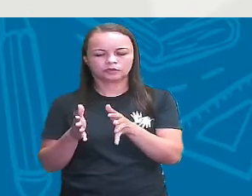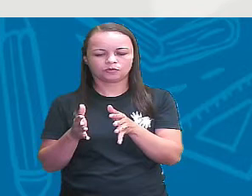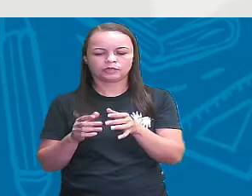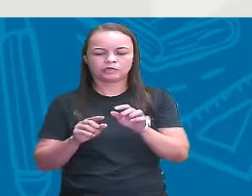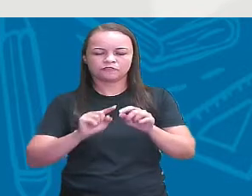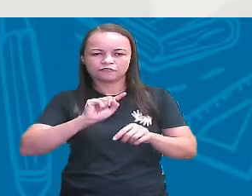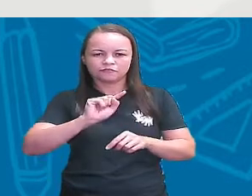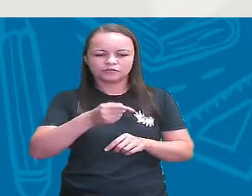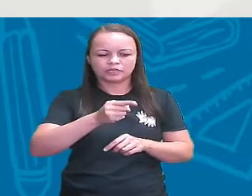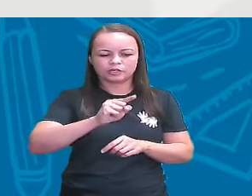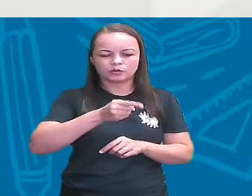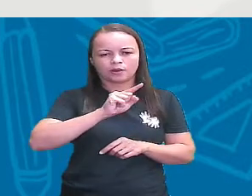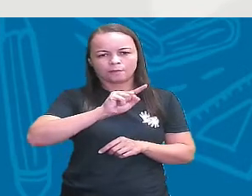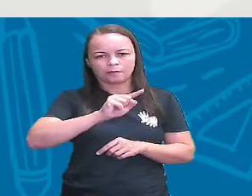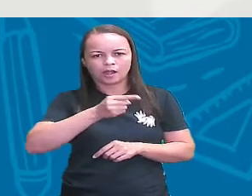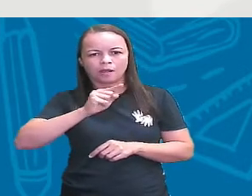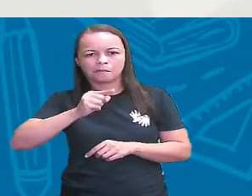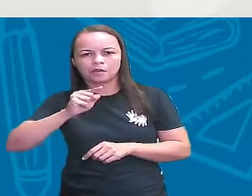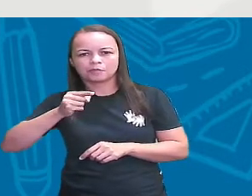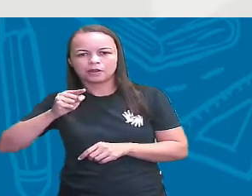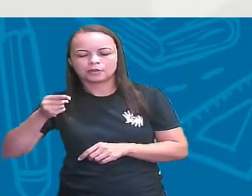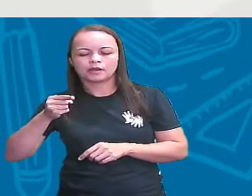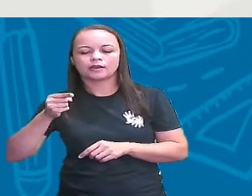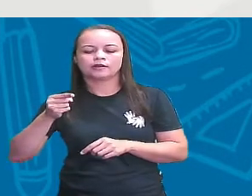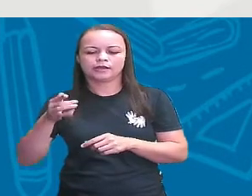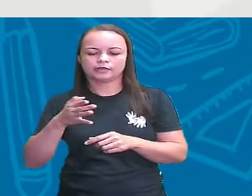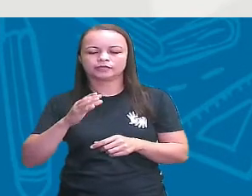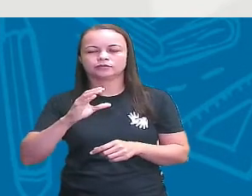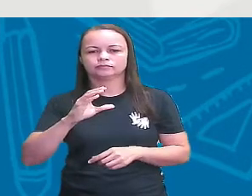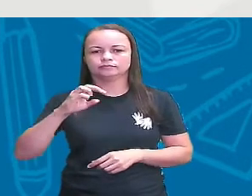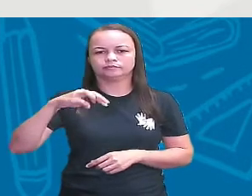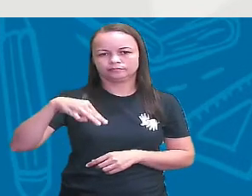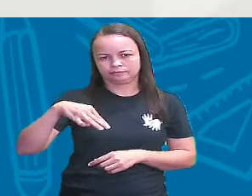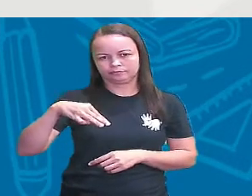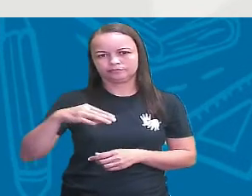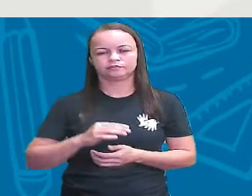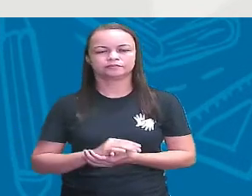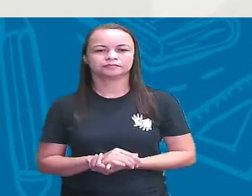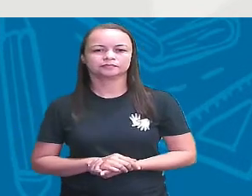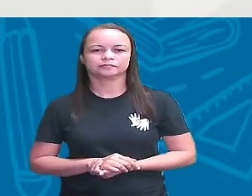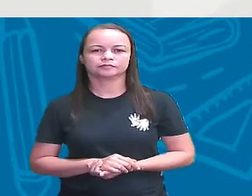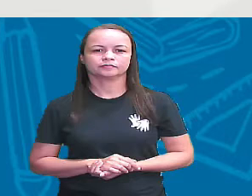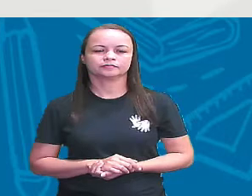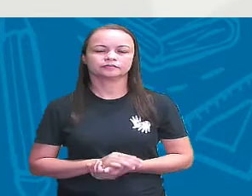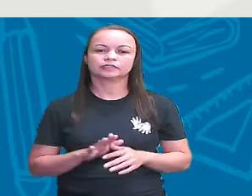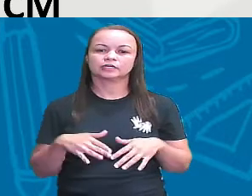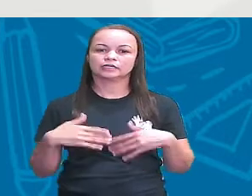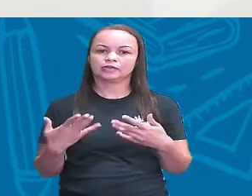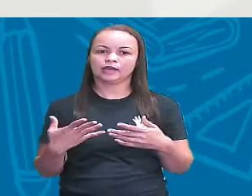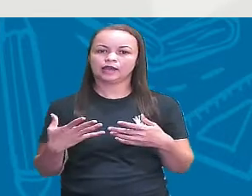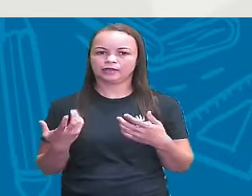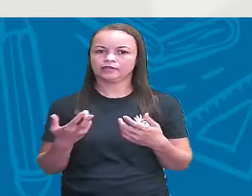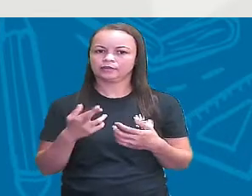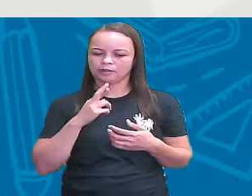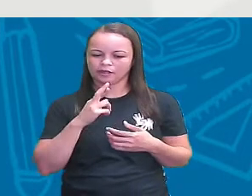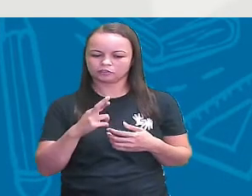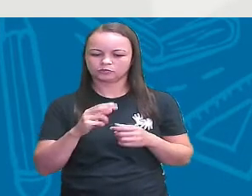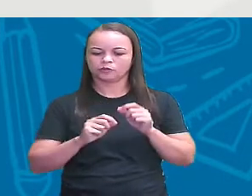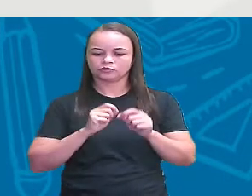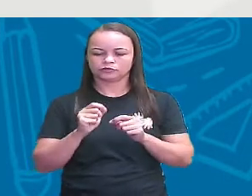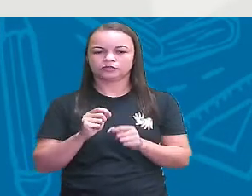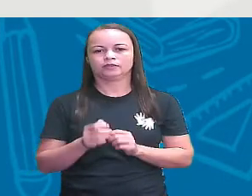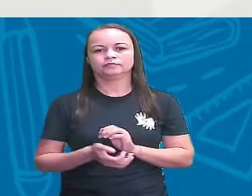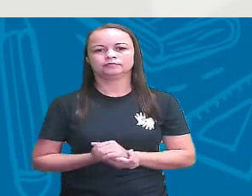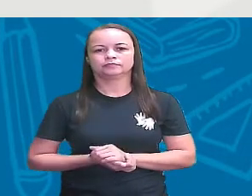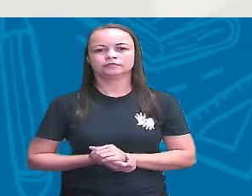vírgula até a casa do centímetro. E aí o meu resultado vai ser,